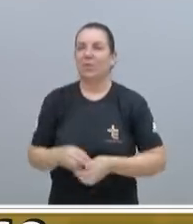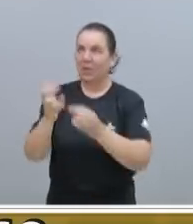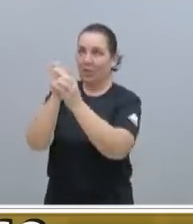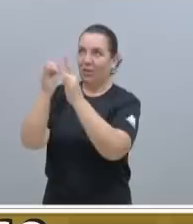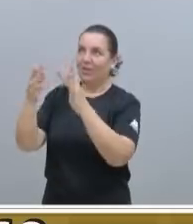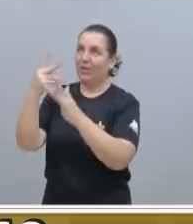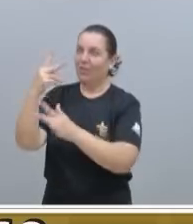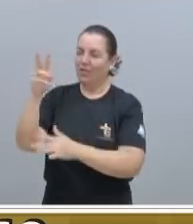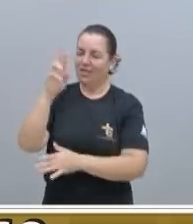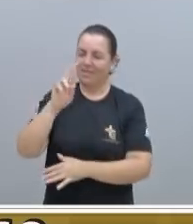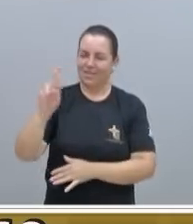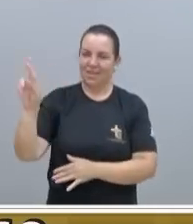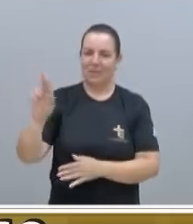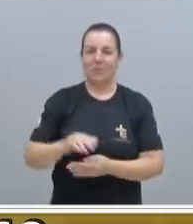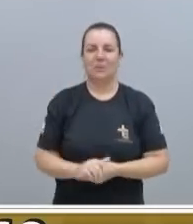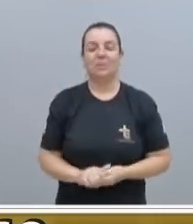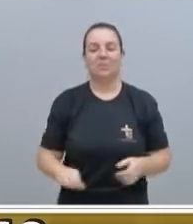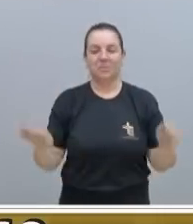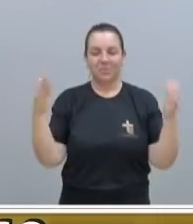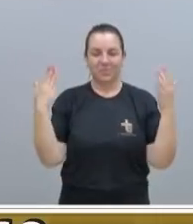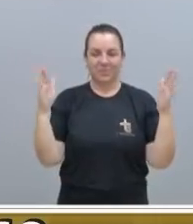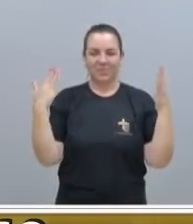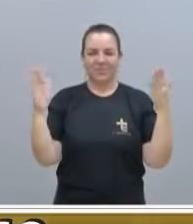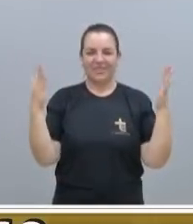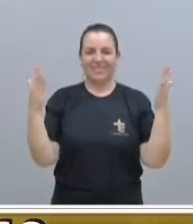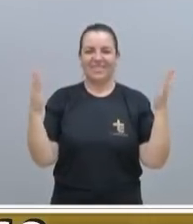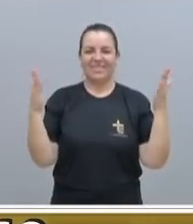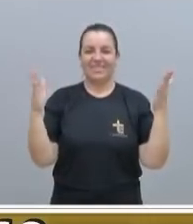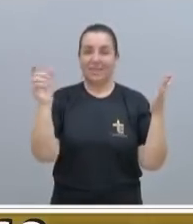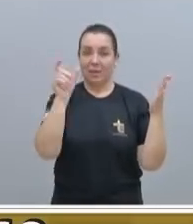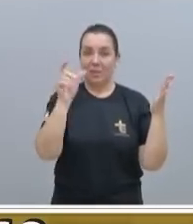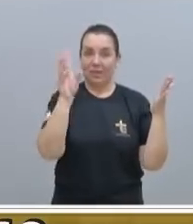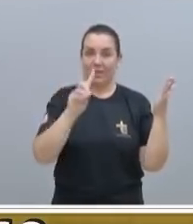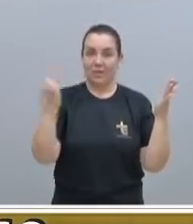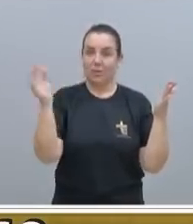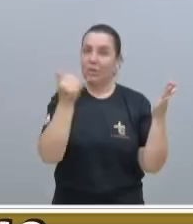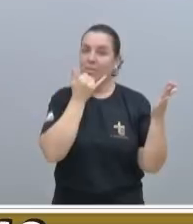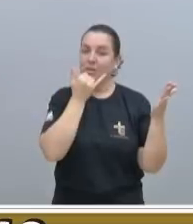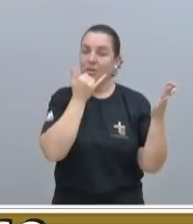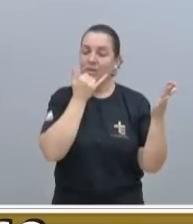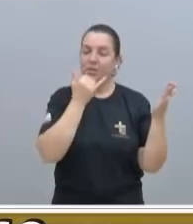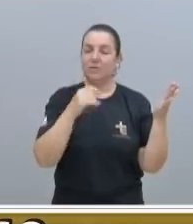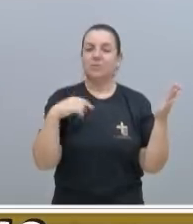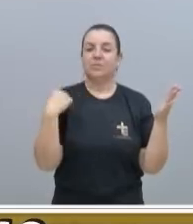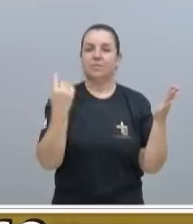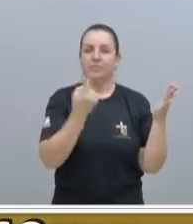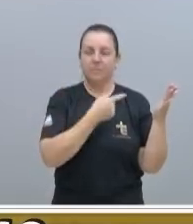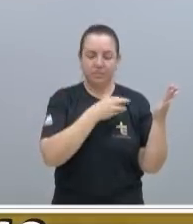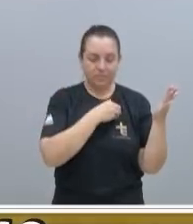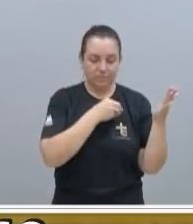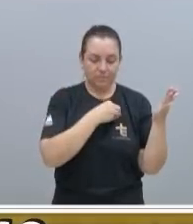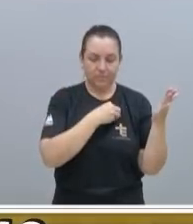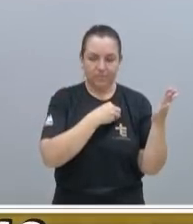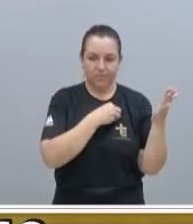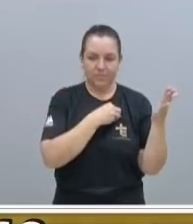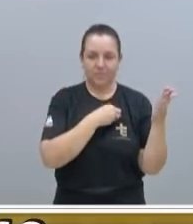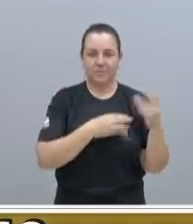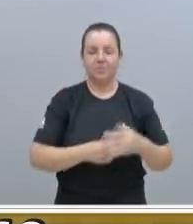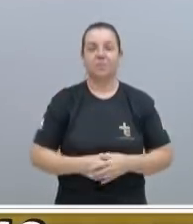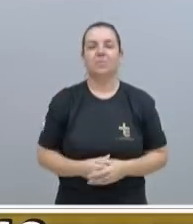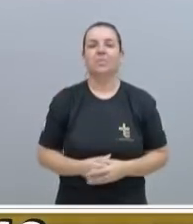glória vós senhor da palavra de deus perdoe os